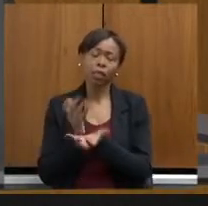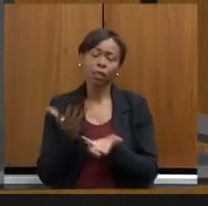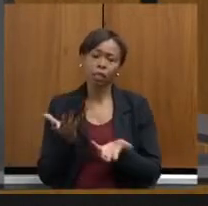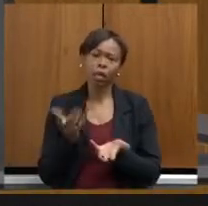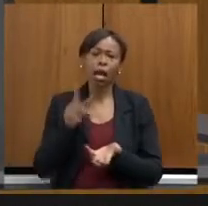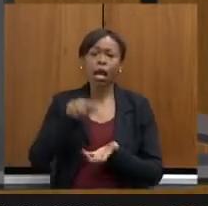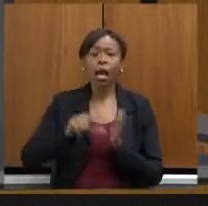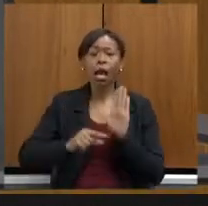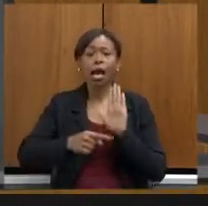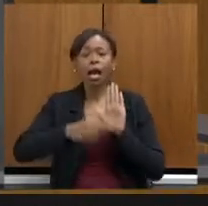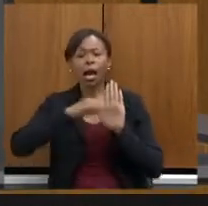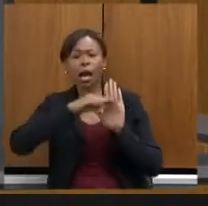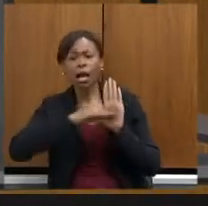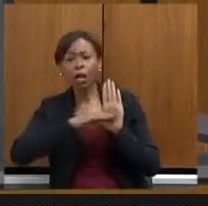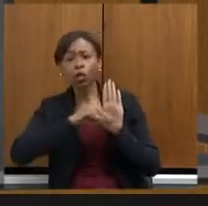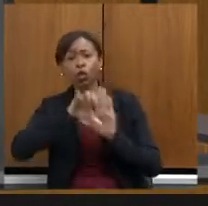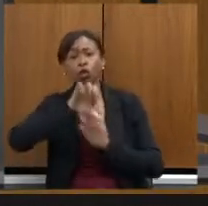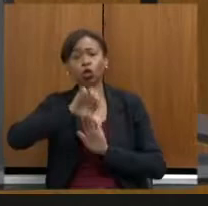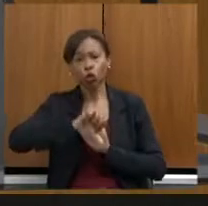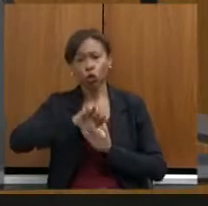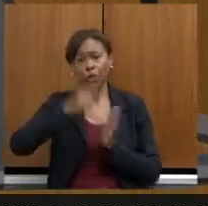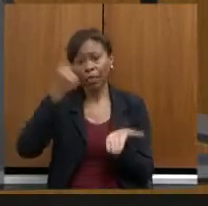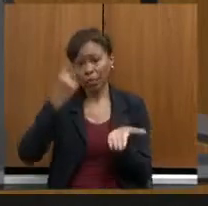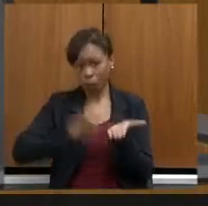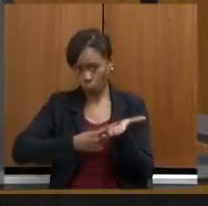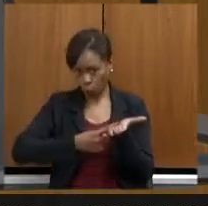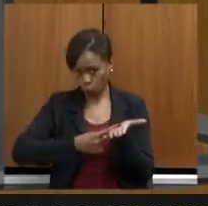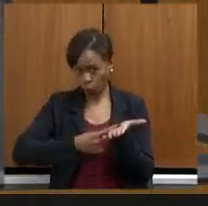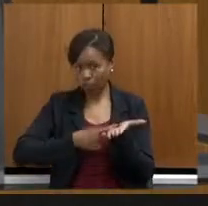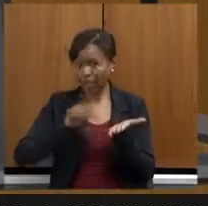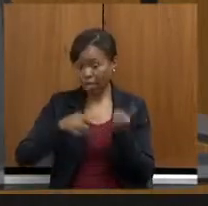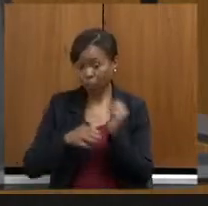acordo que foi segurança no ambiente de trabalho é